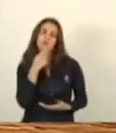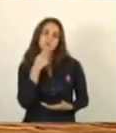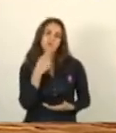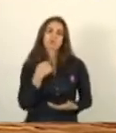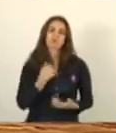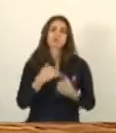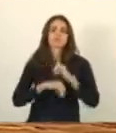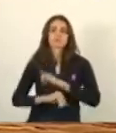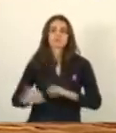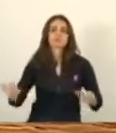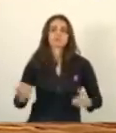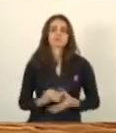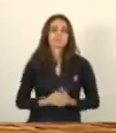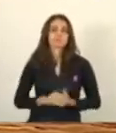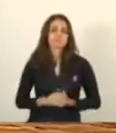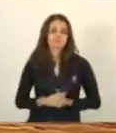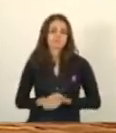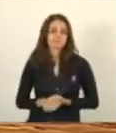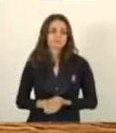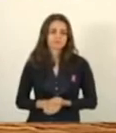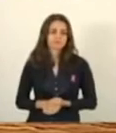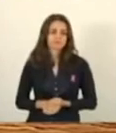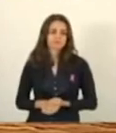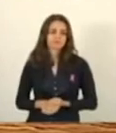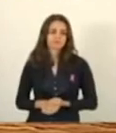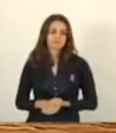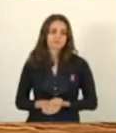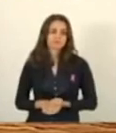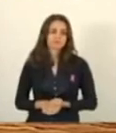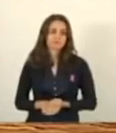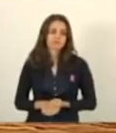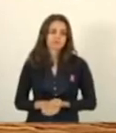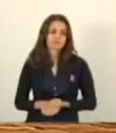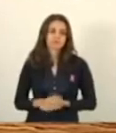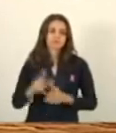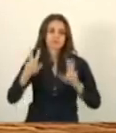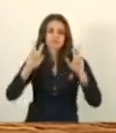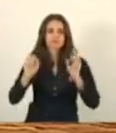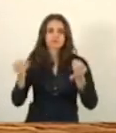nosso registro. Essa questão de homenagem...